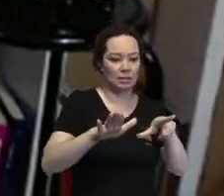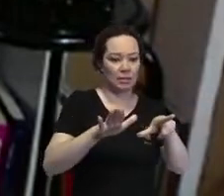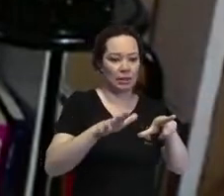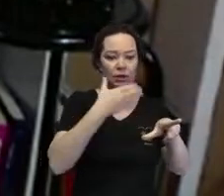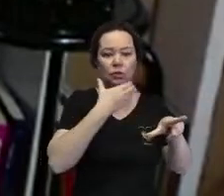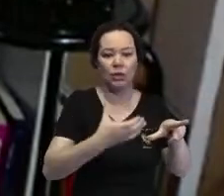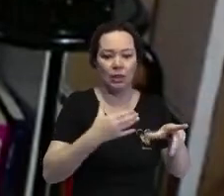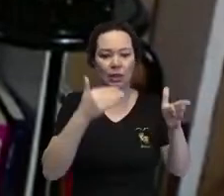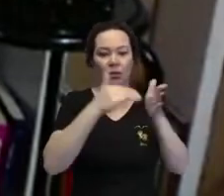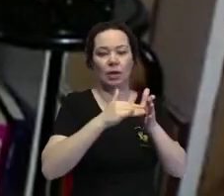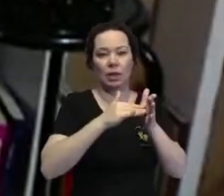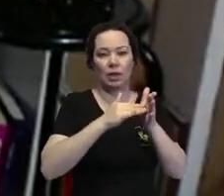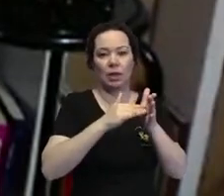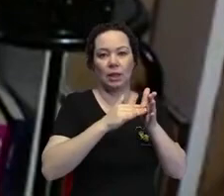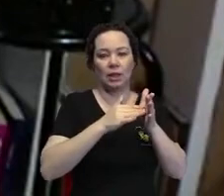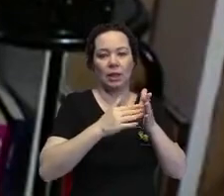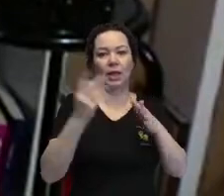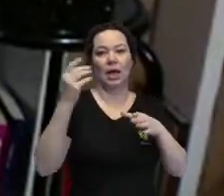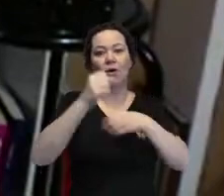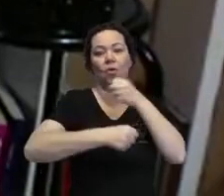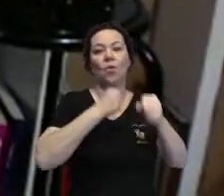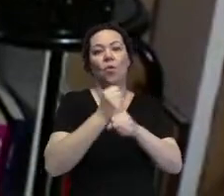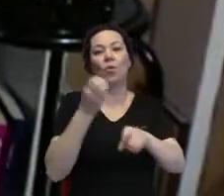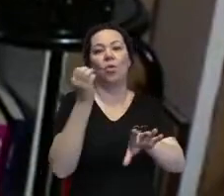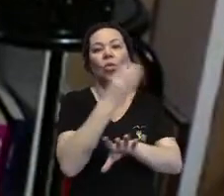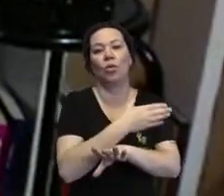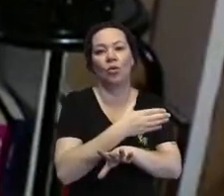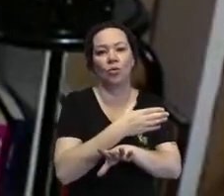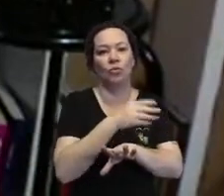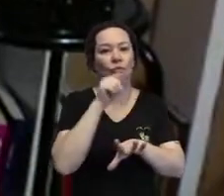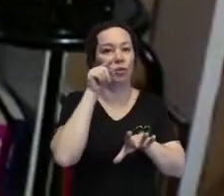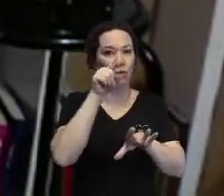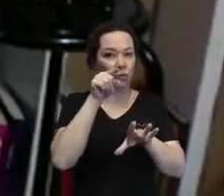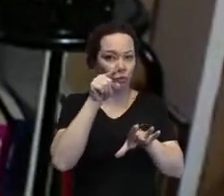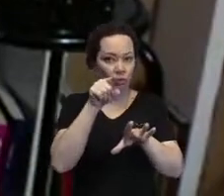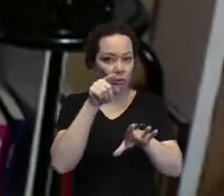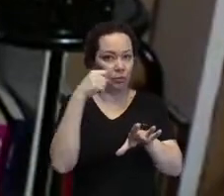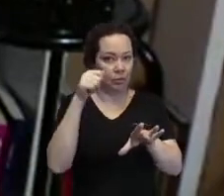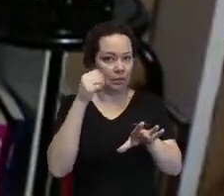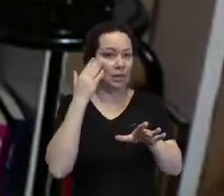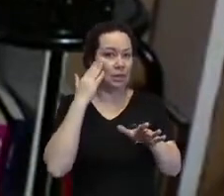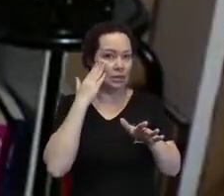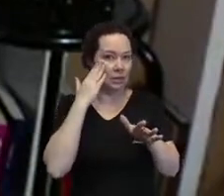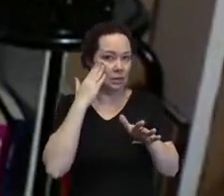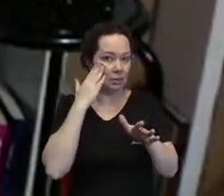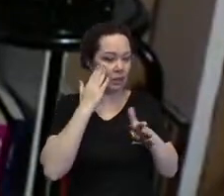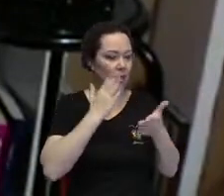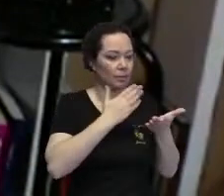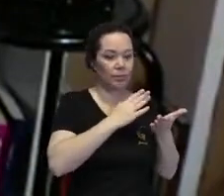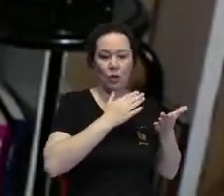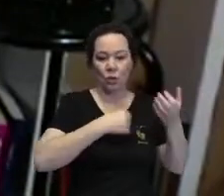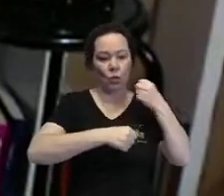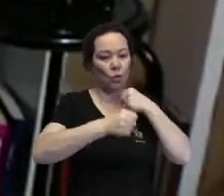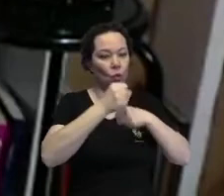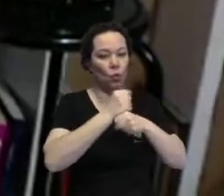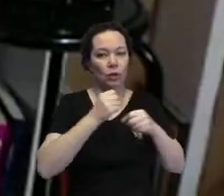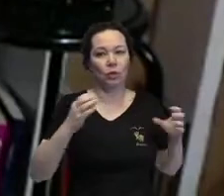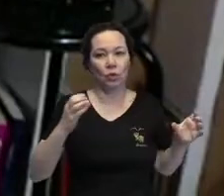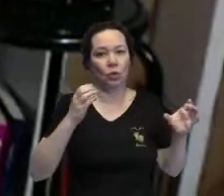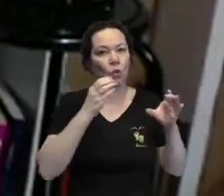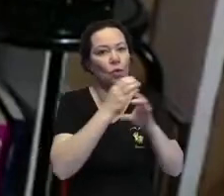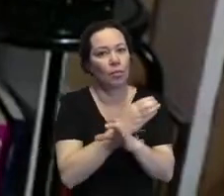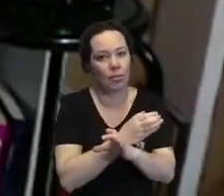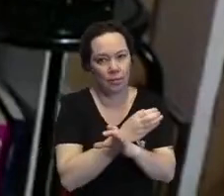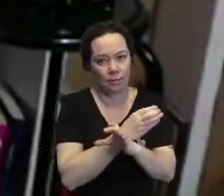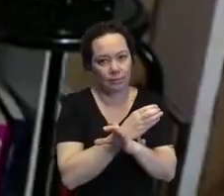Ano Novo. O que você é medido pelo que você faz entre o Ano Novo e a semana do